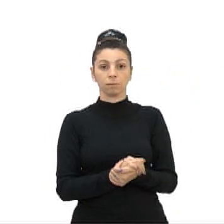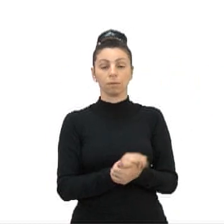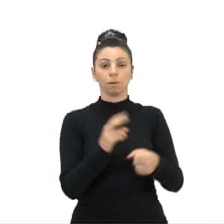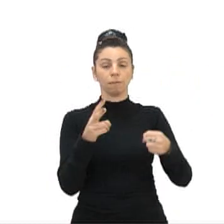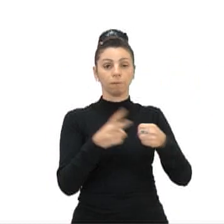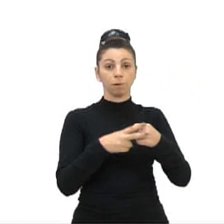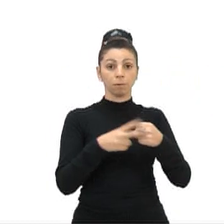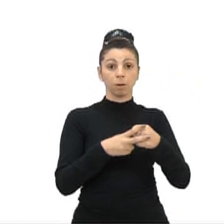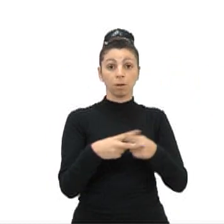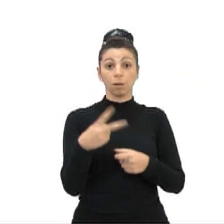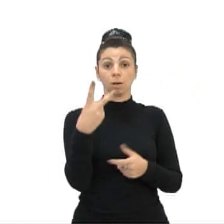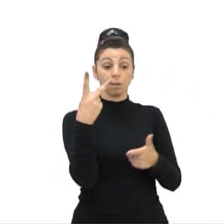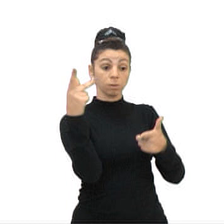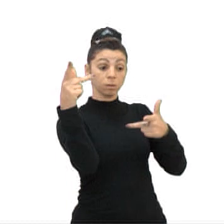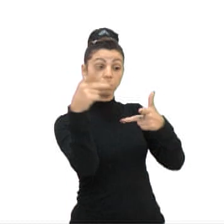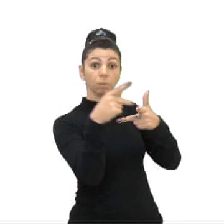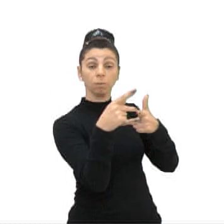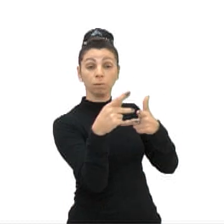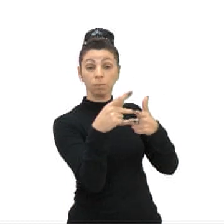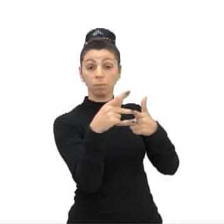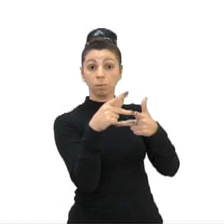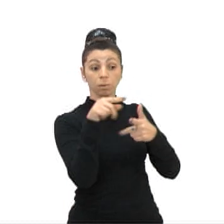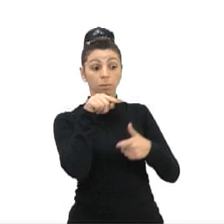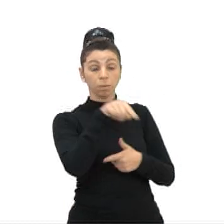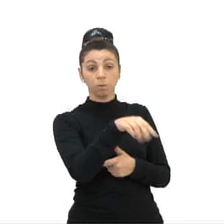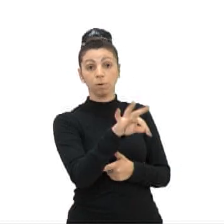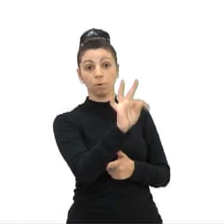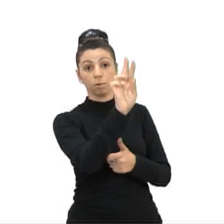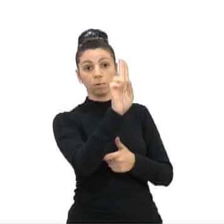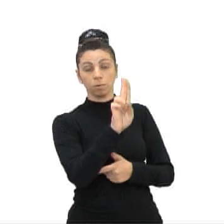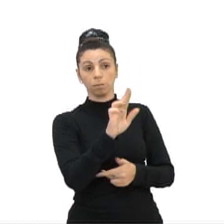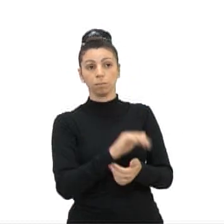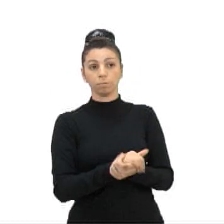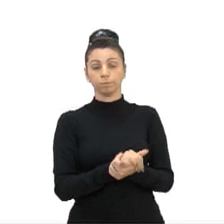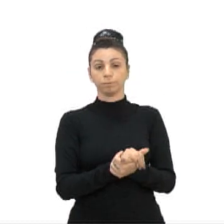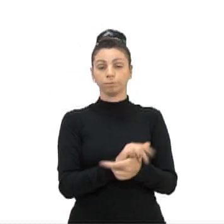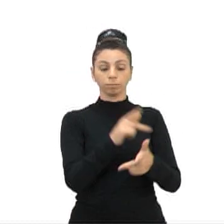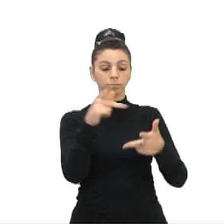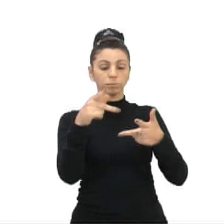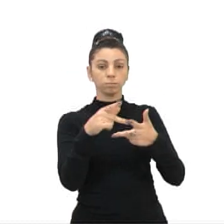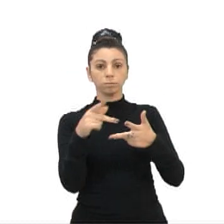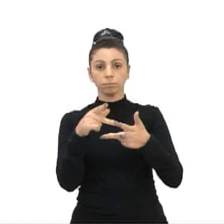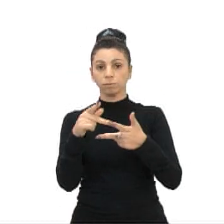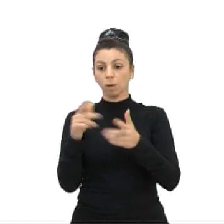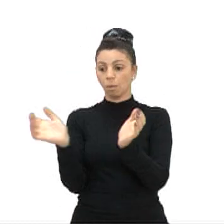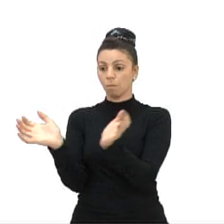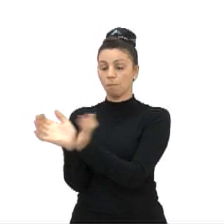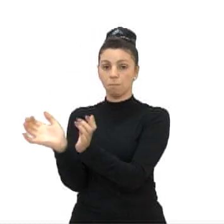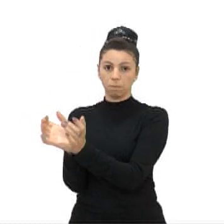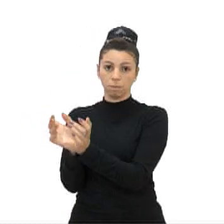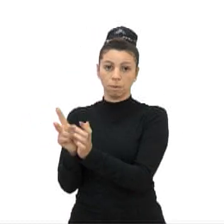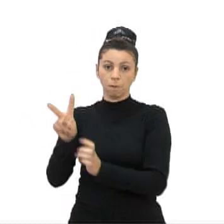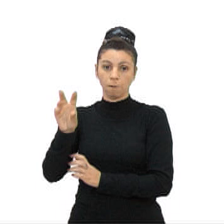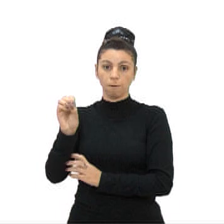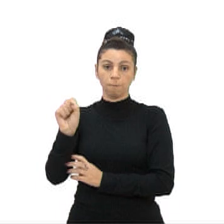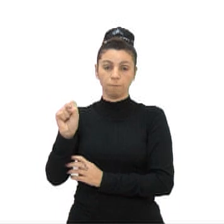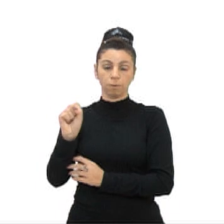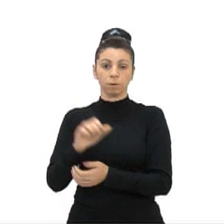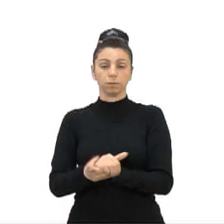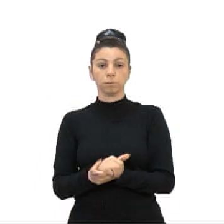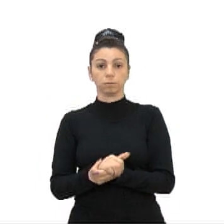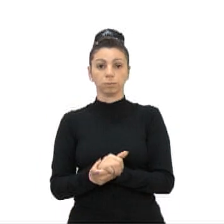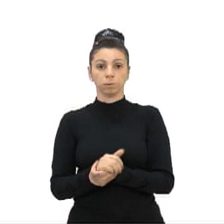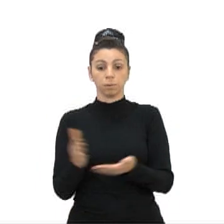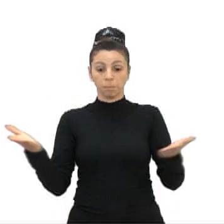na segunda pessoa do singular, tu, e a segunda pessoa do plural, vós, no tempo presente do modo